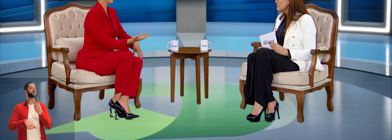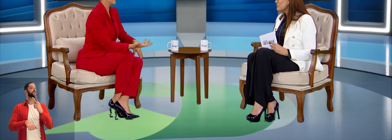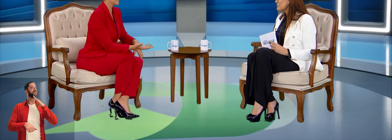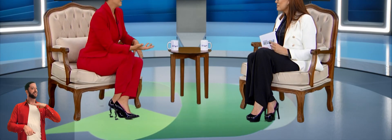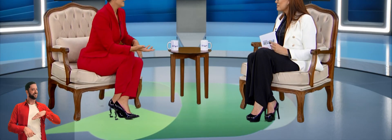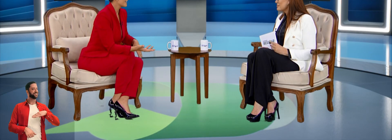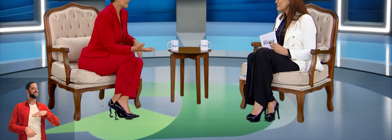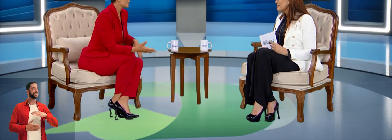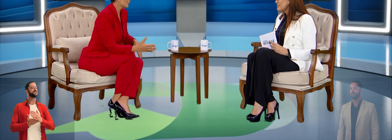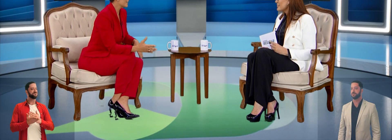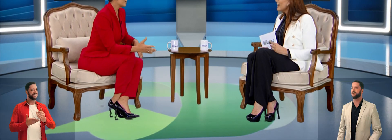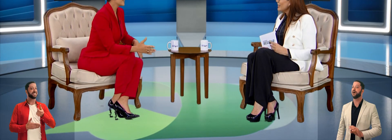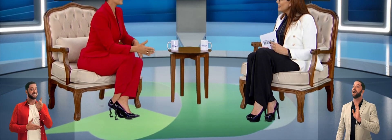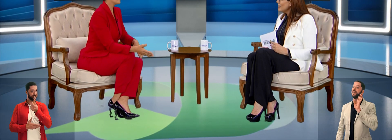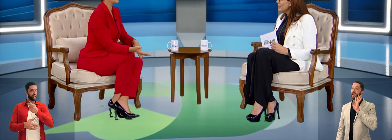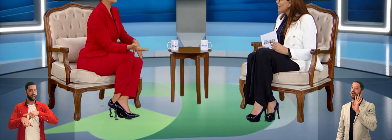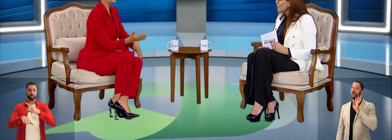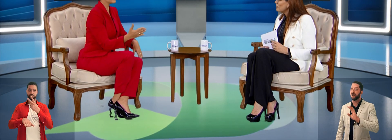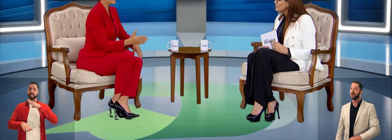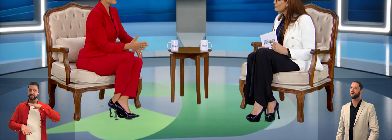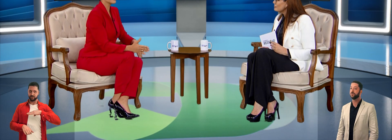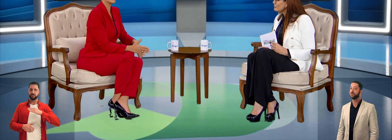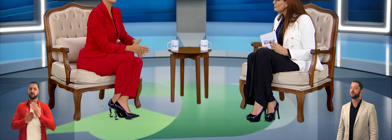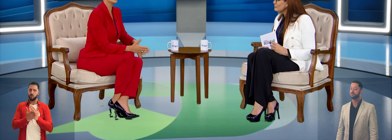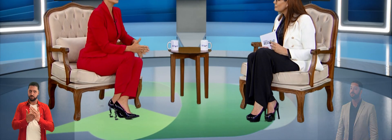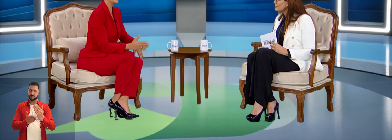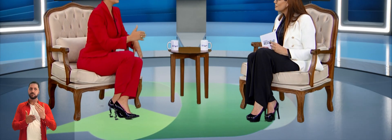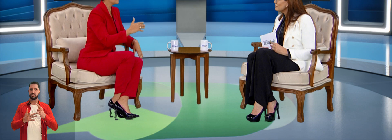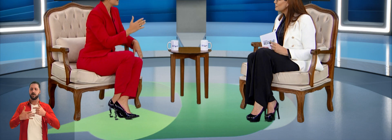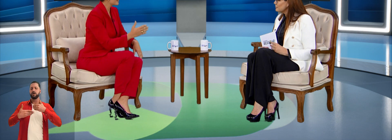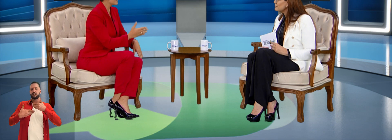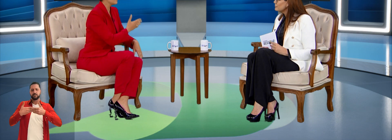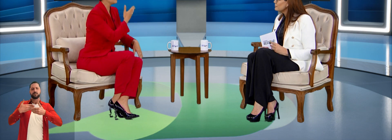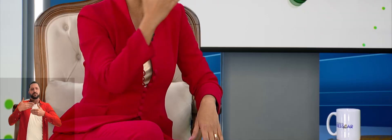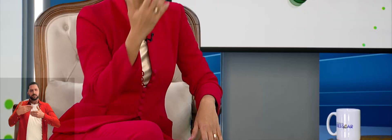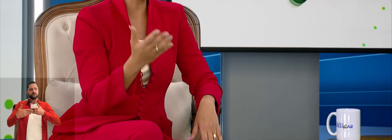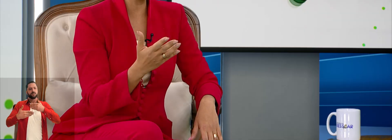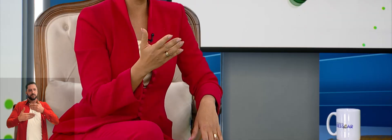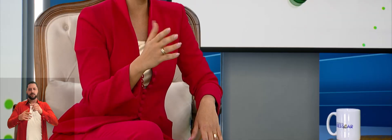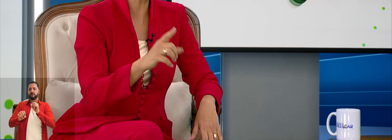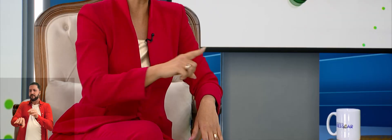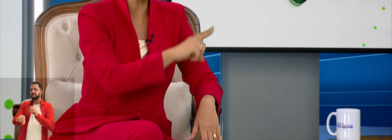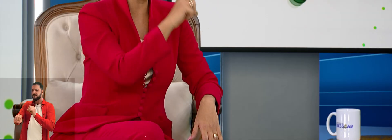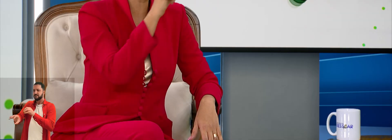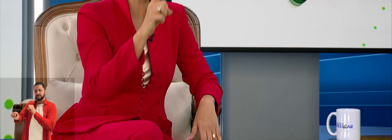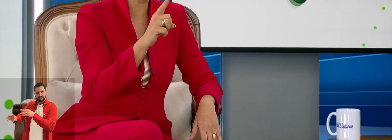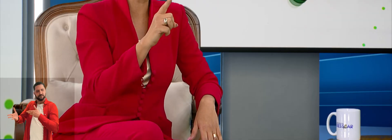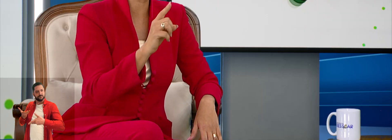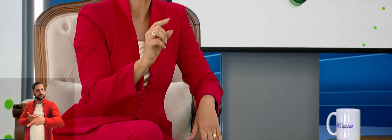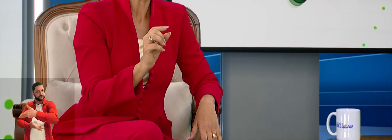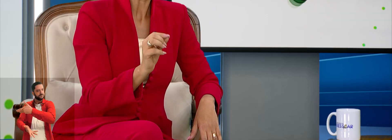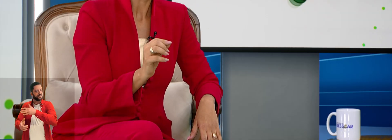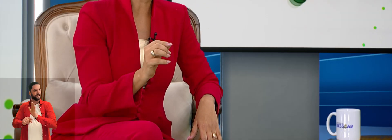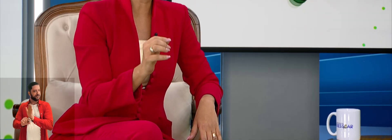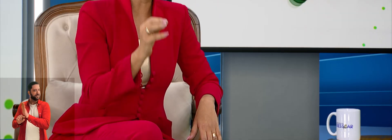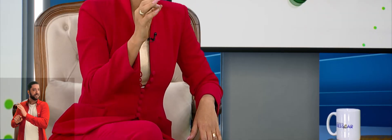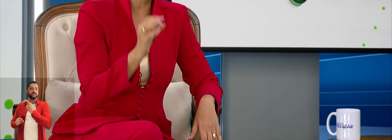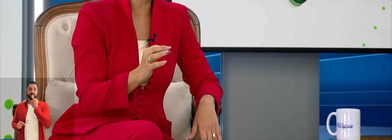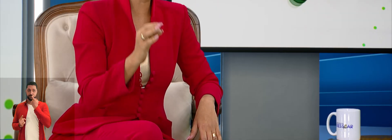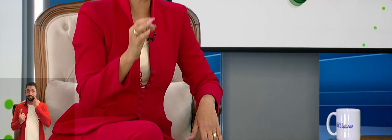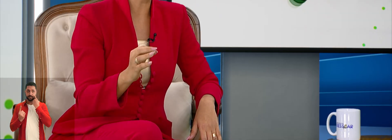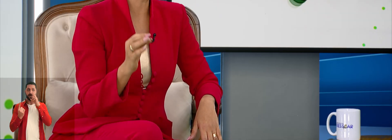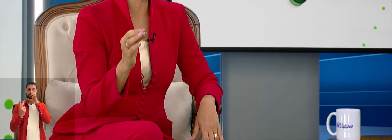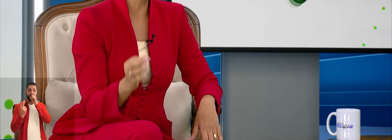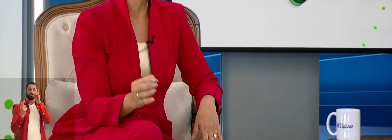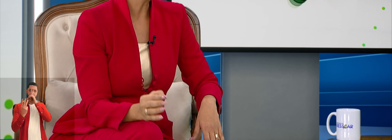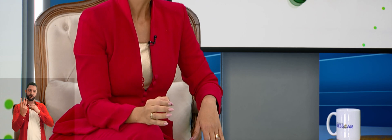gente está começando às 14 horas, começa na sexta às 14, para ter mais tempo de desenvolvimento com todo mundo. Então, é